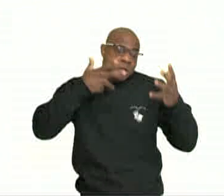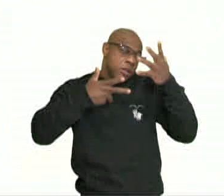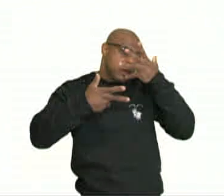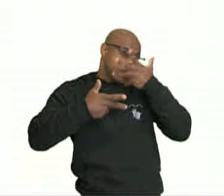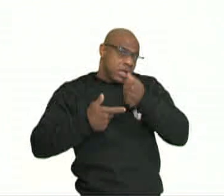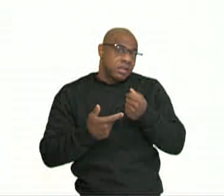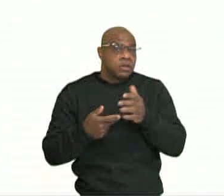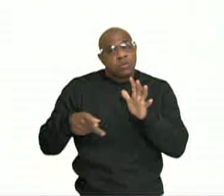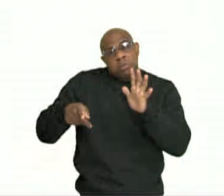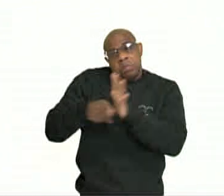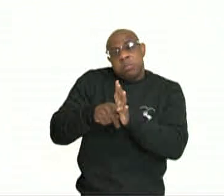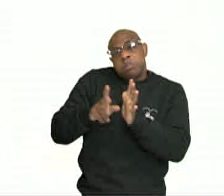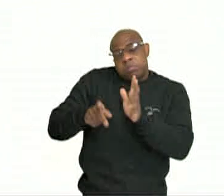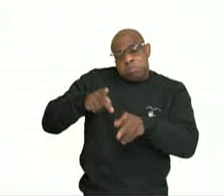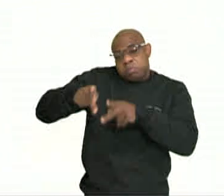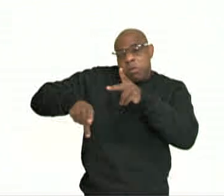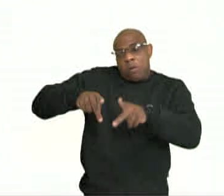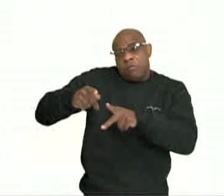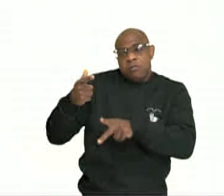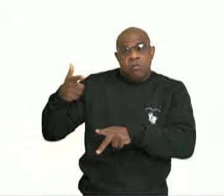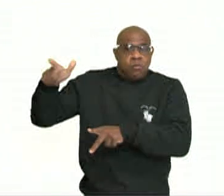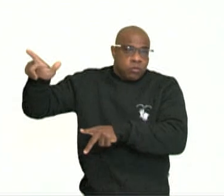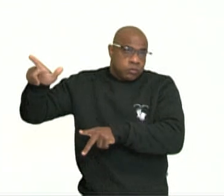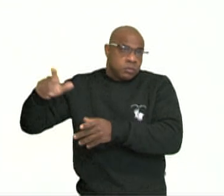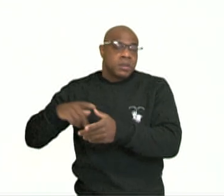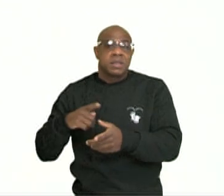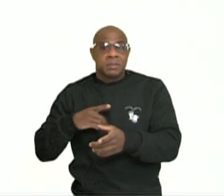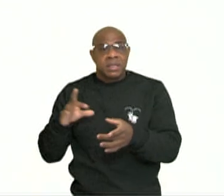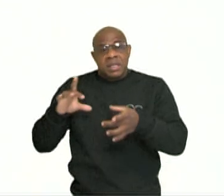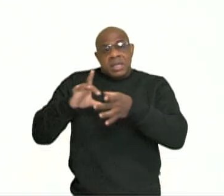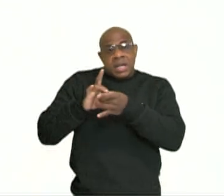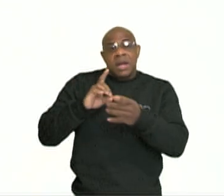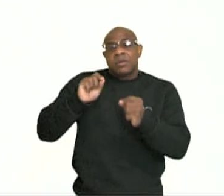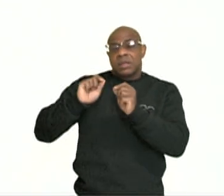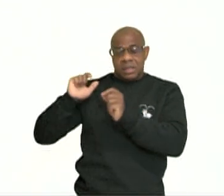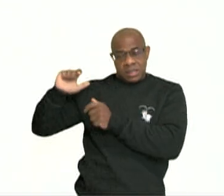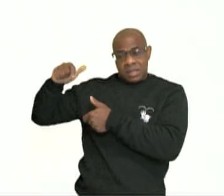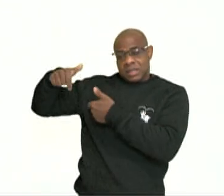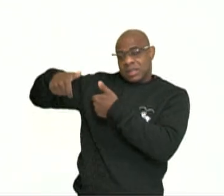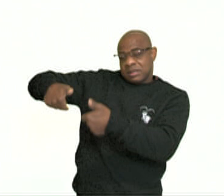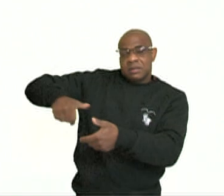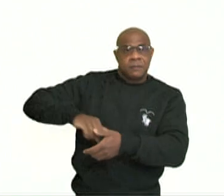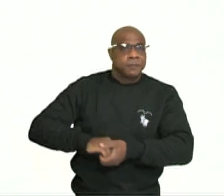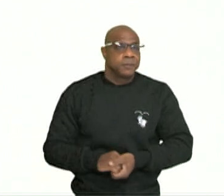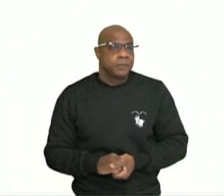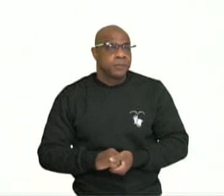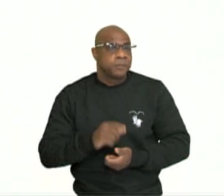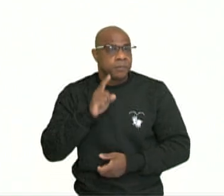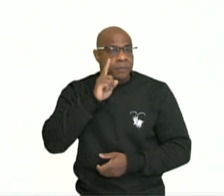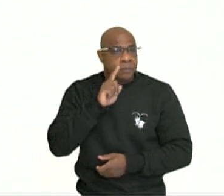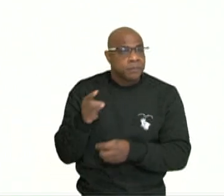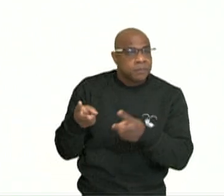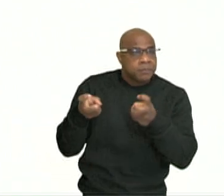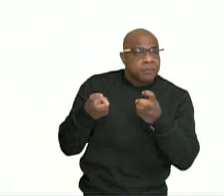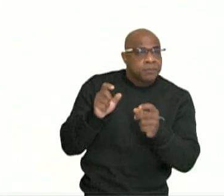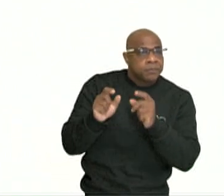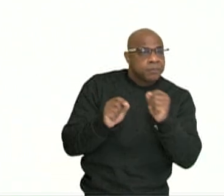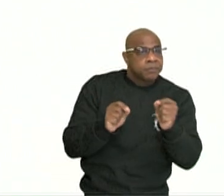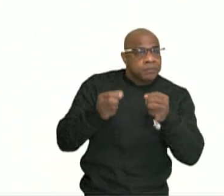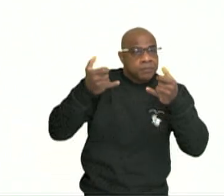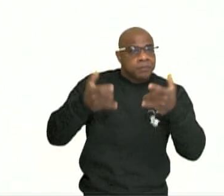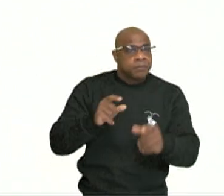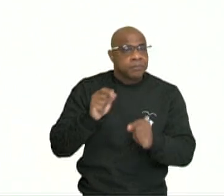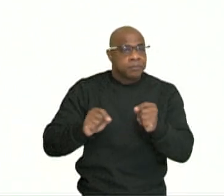determinado povo, mas que também está ligado às tradições. Então, você percebeu aqui que a gente está conversando